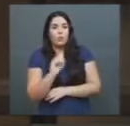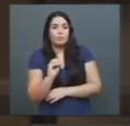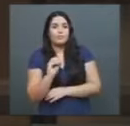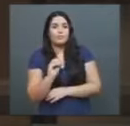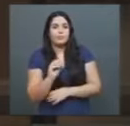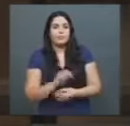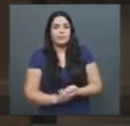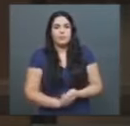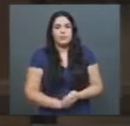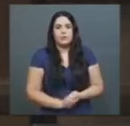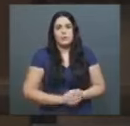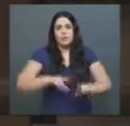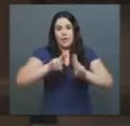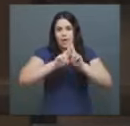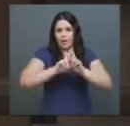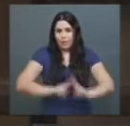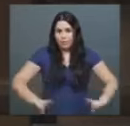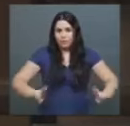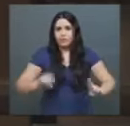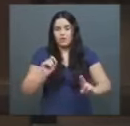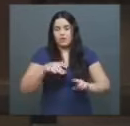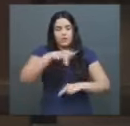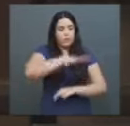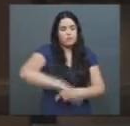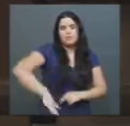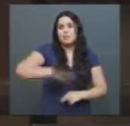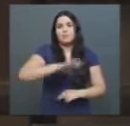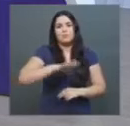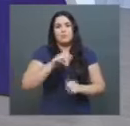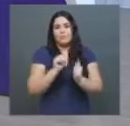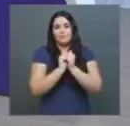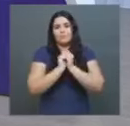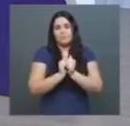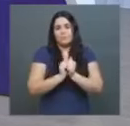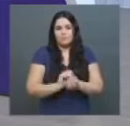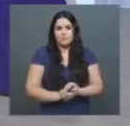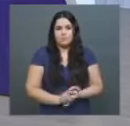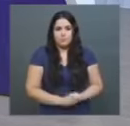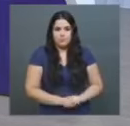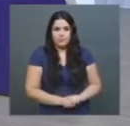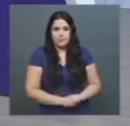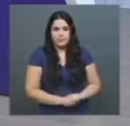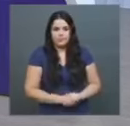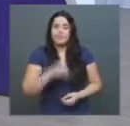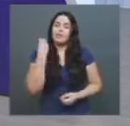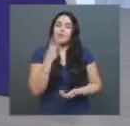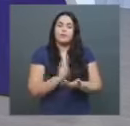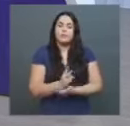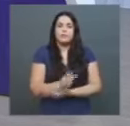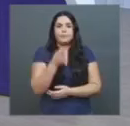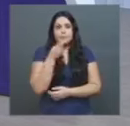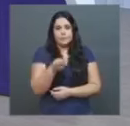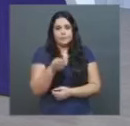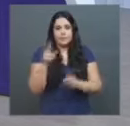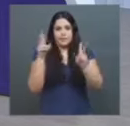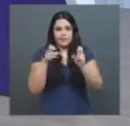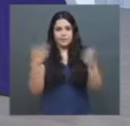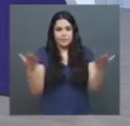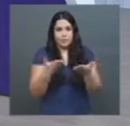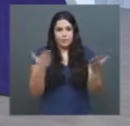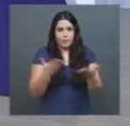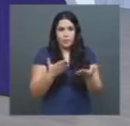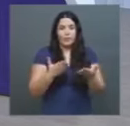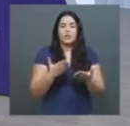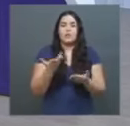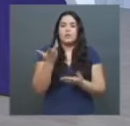de Santa Catarina, onde todas as regiões estarão reunidas. Bom, e continuando falando sobre o nosso tema de hoje, que é